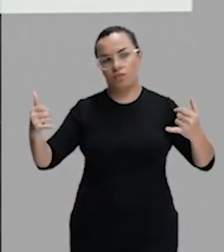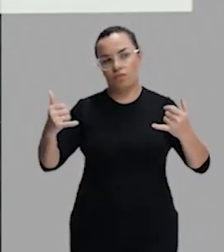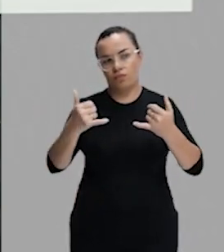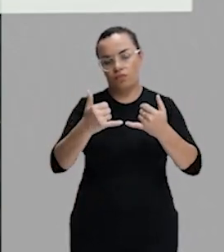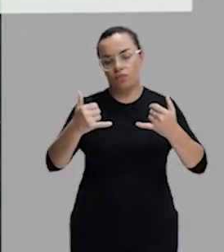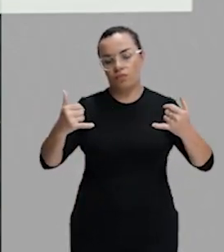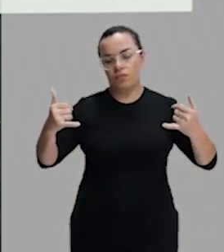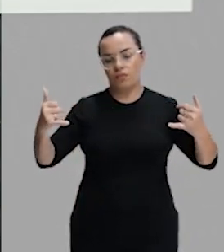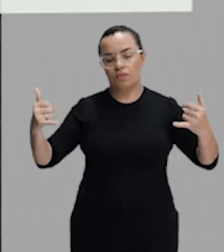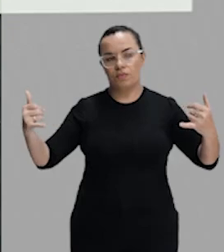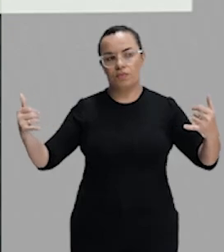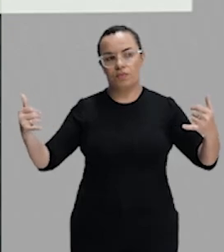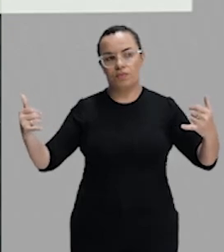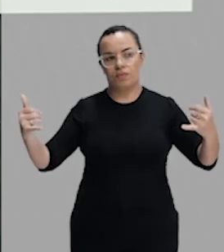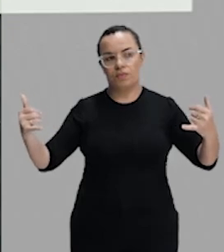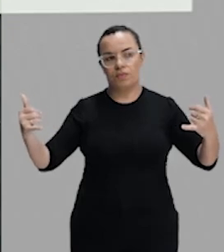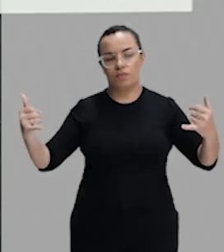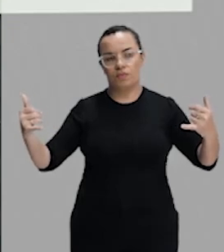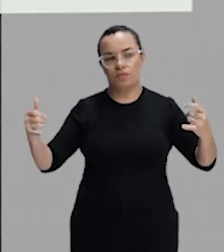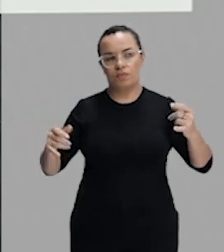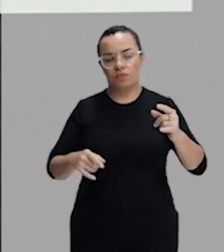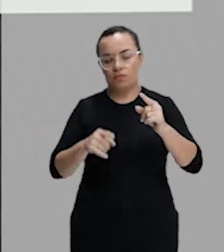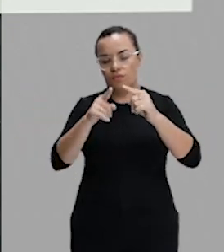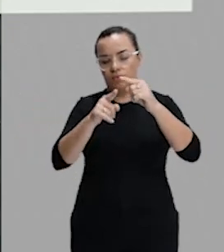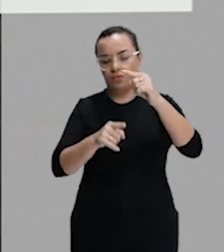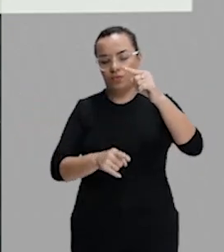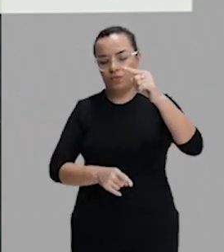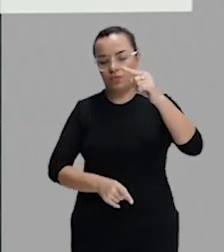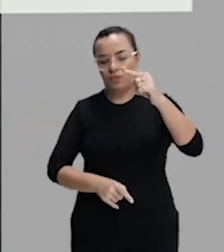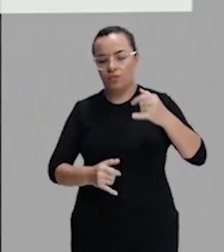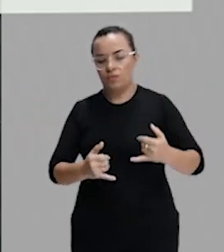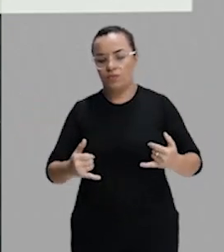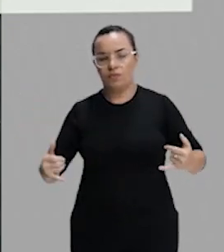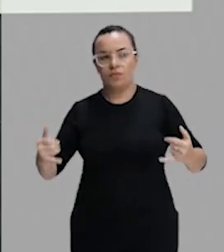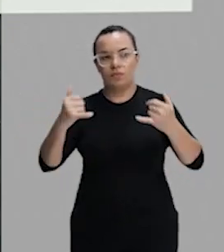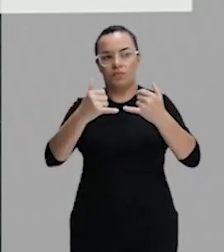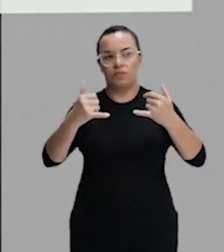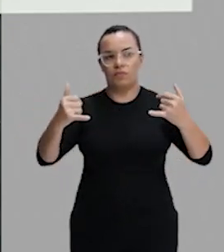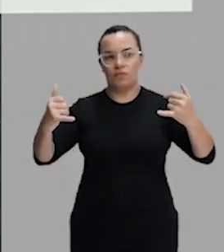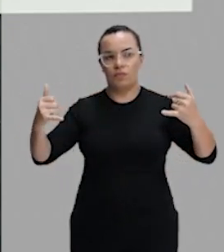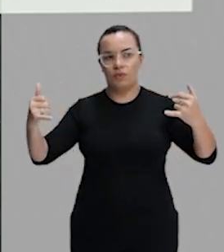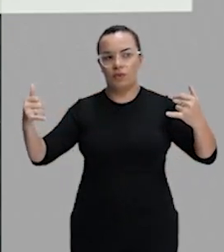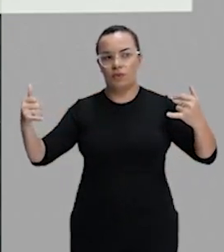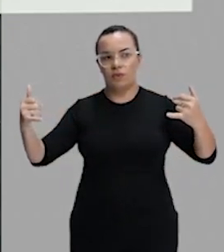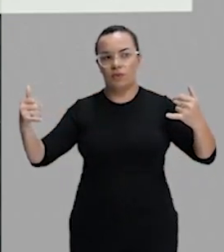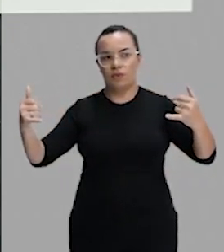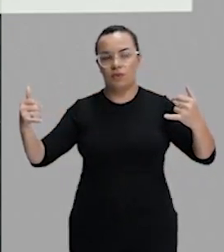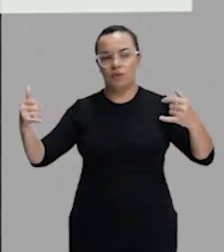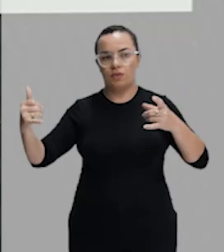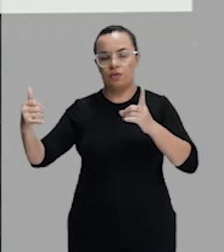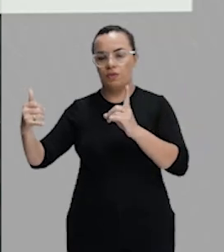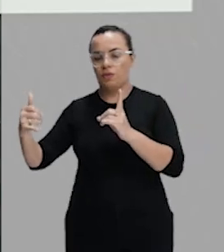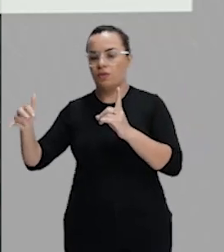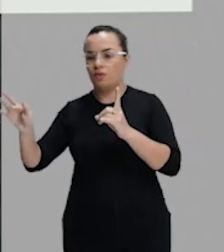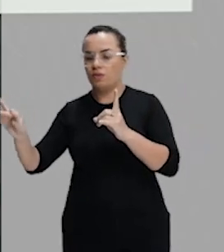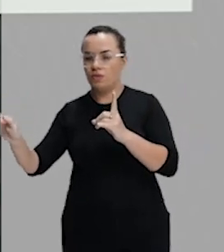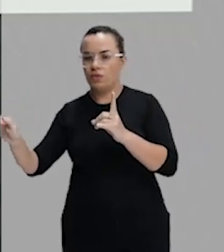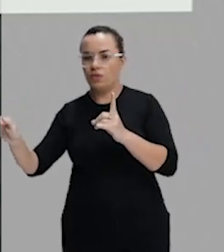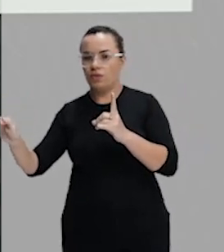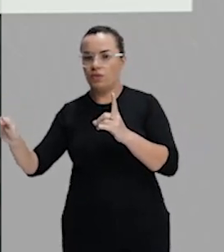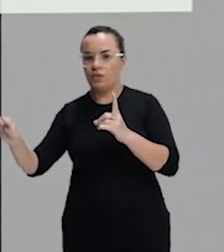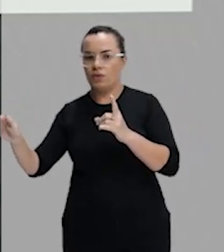onde passa o vértice e passa pelo foco, ele é chamado de eixo